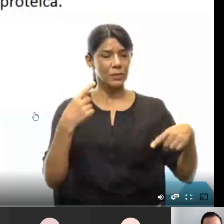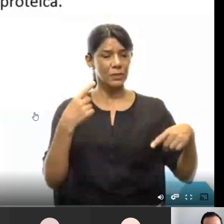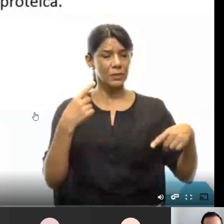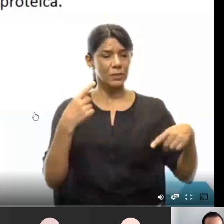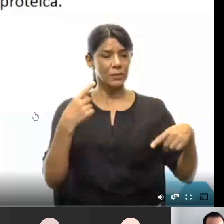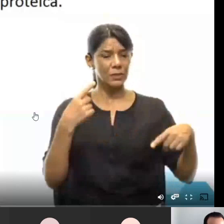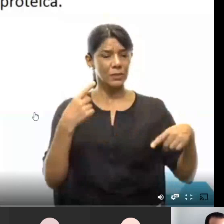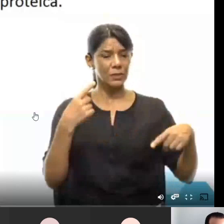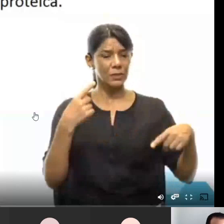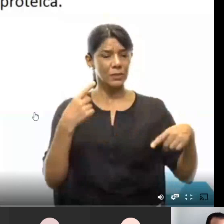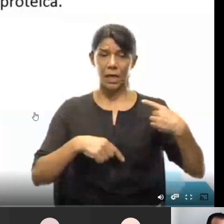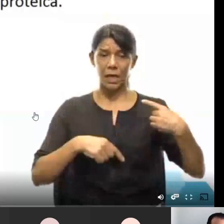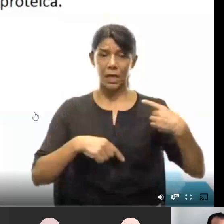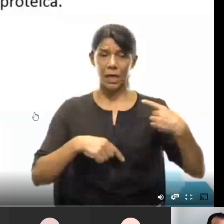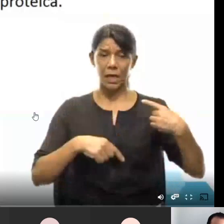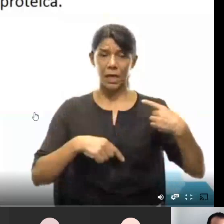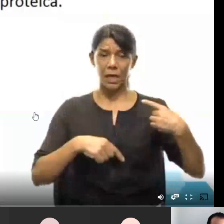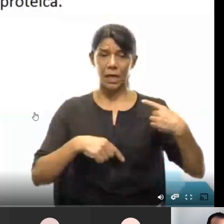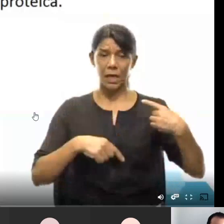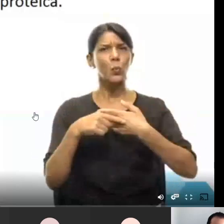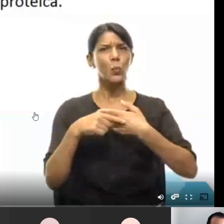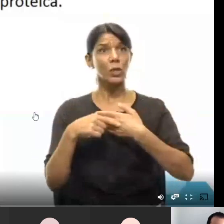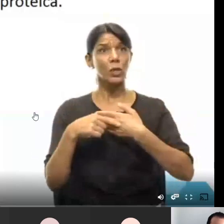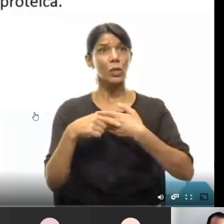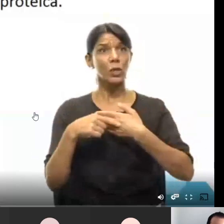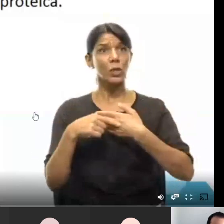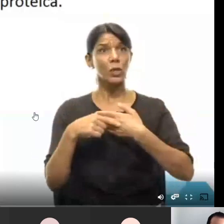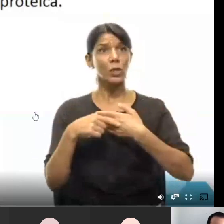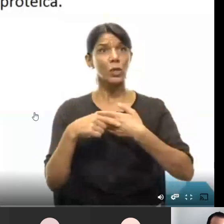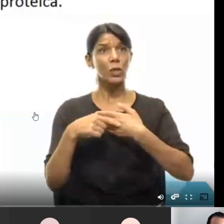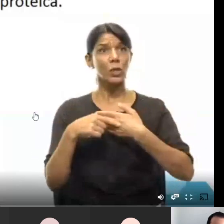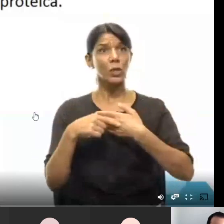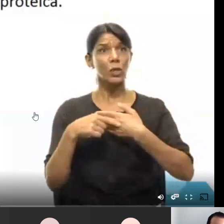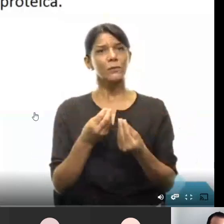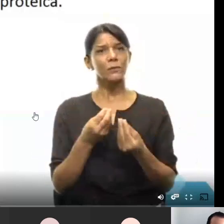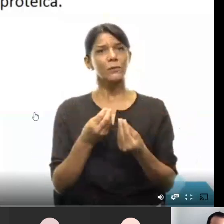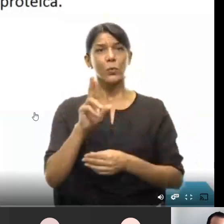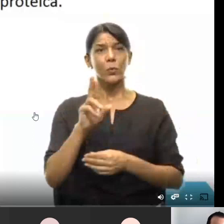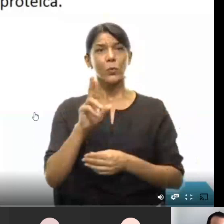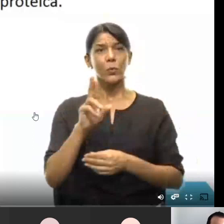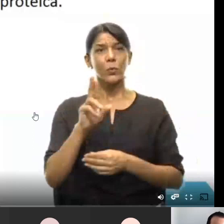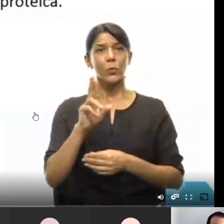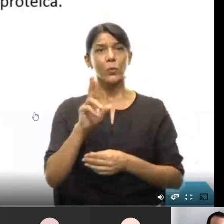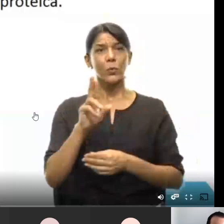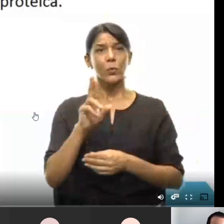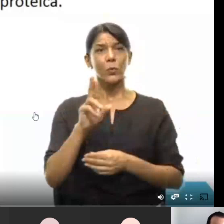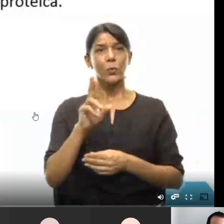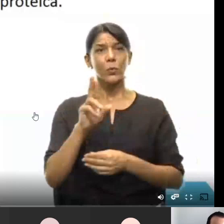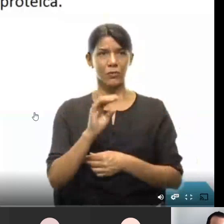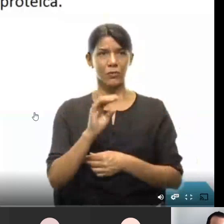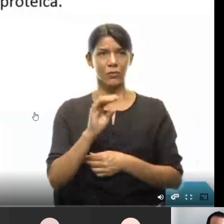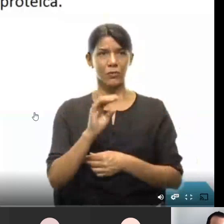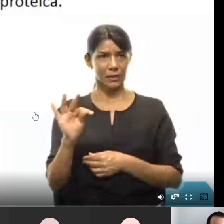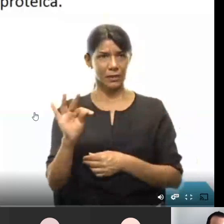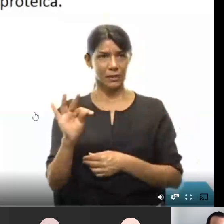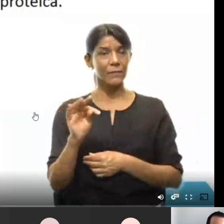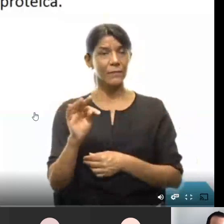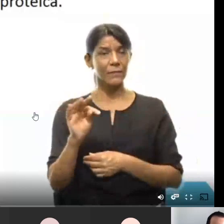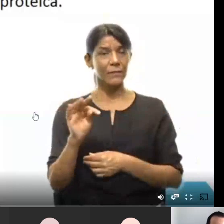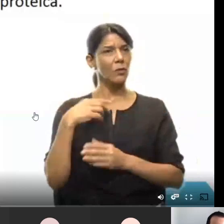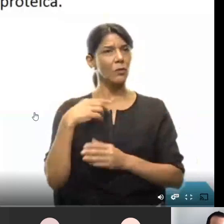imune, né? No caso da utilização dos linfócitos T citotóxicos, que